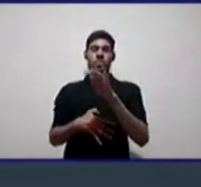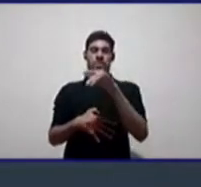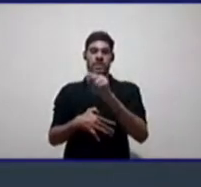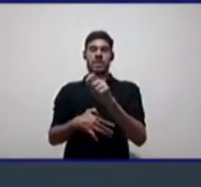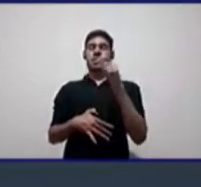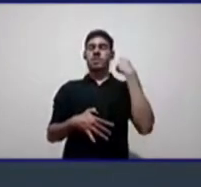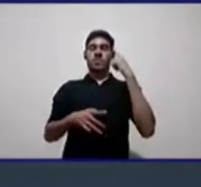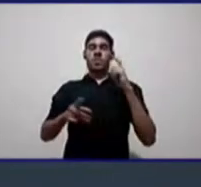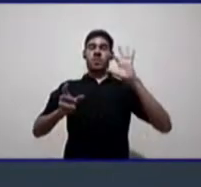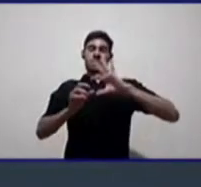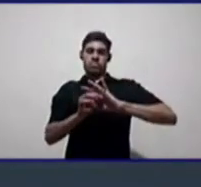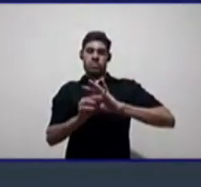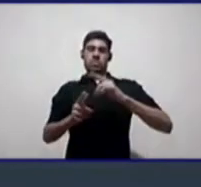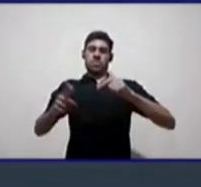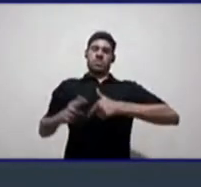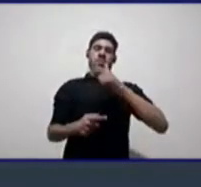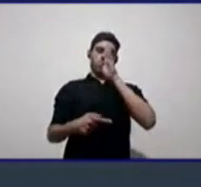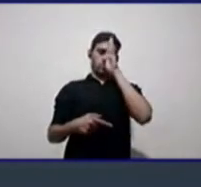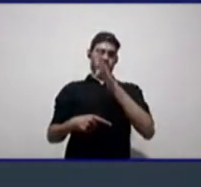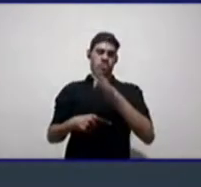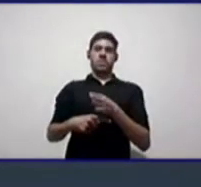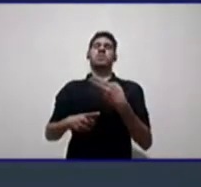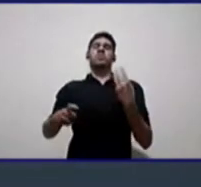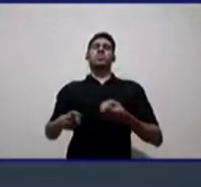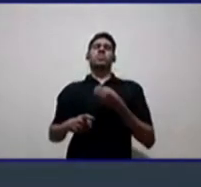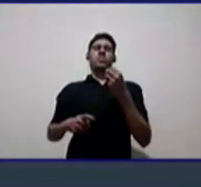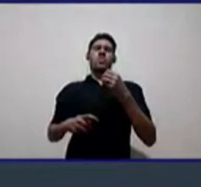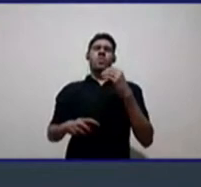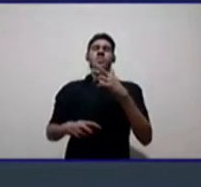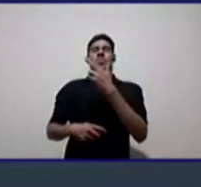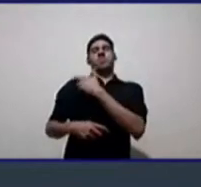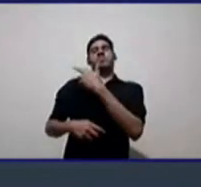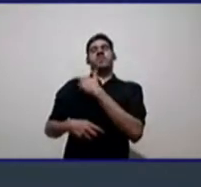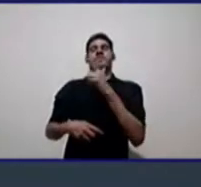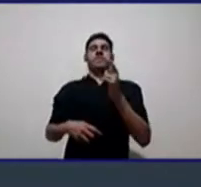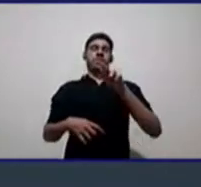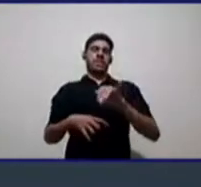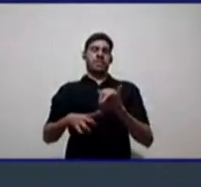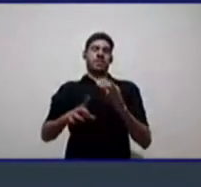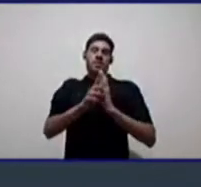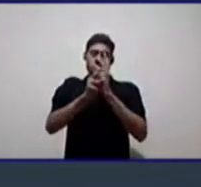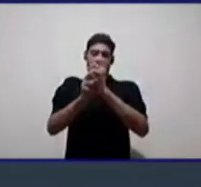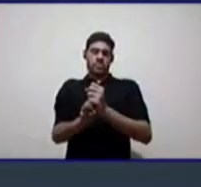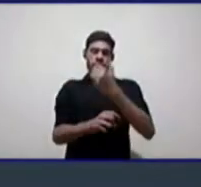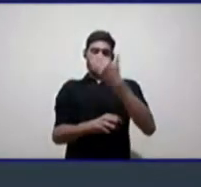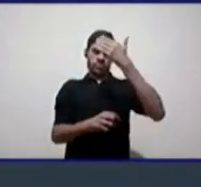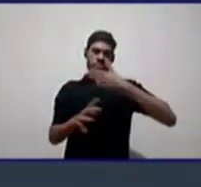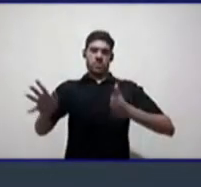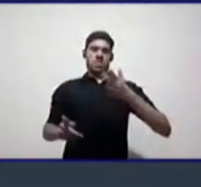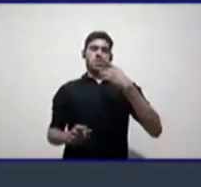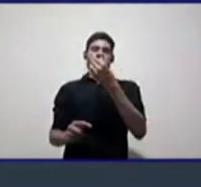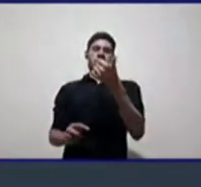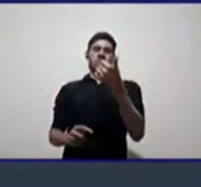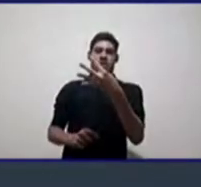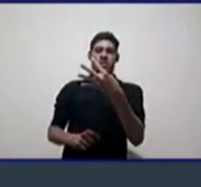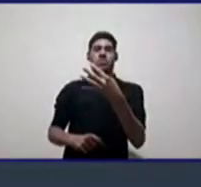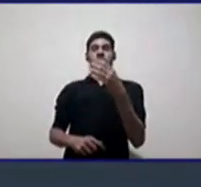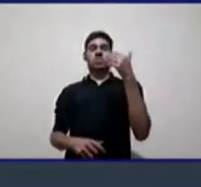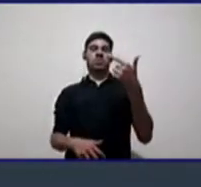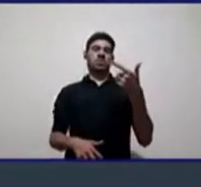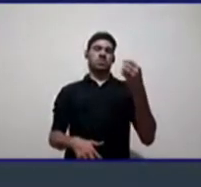associados terem atuado diretamente como patronos da GREI nas prestações de contas dos exercícios de 2014 e